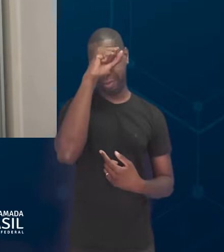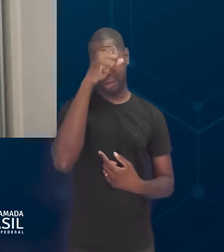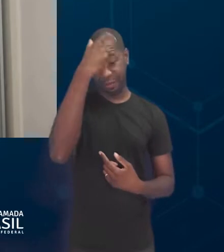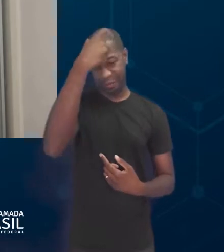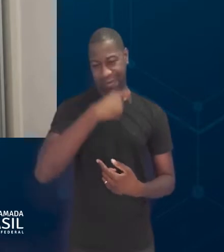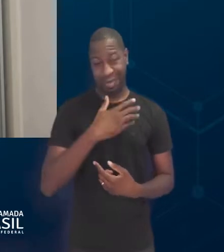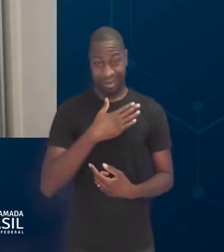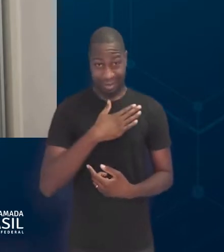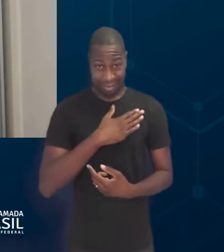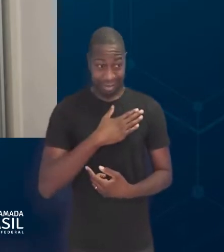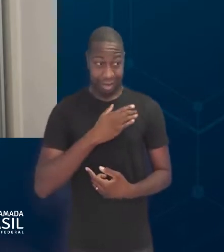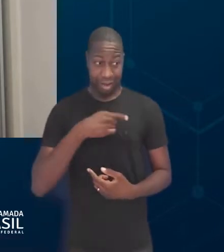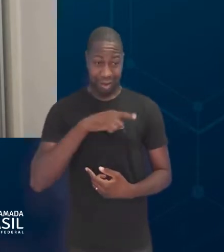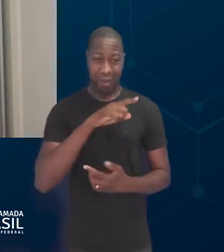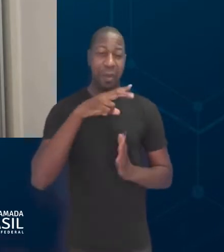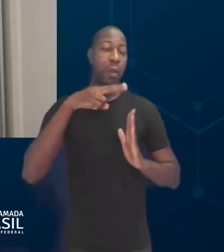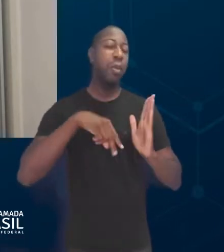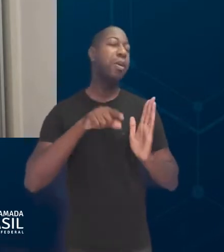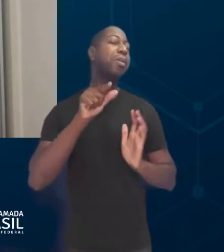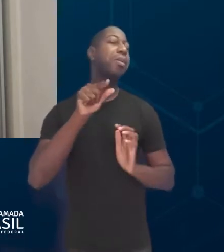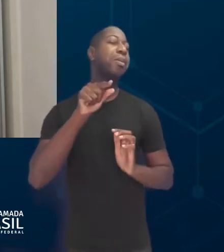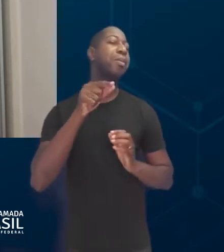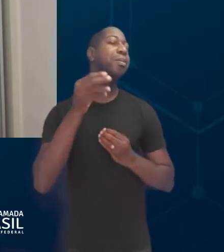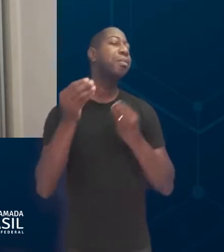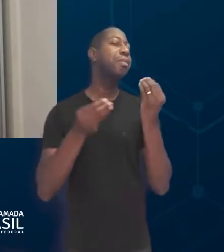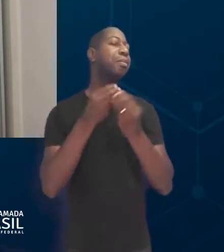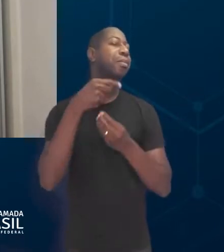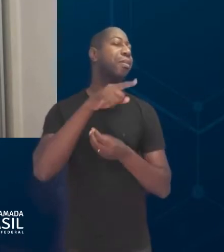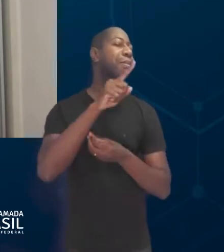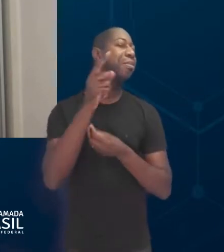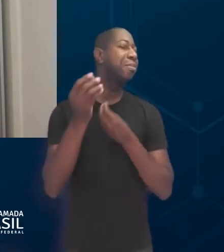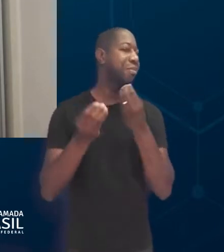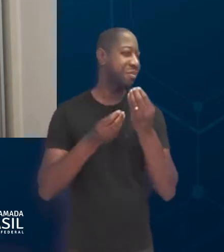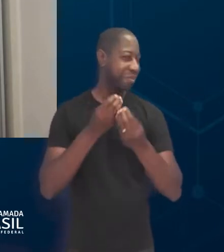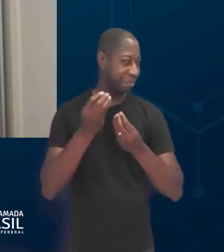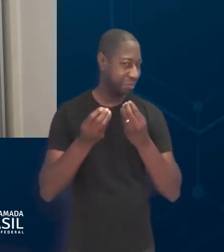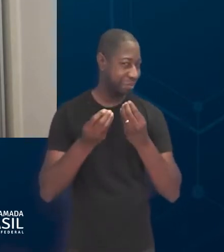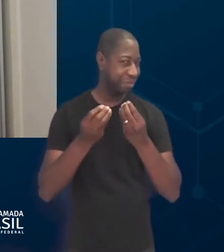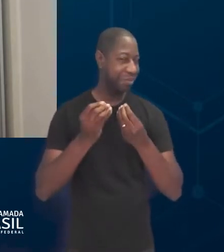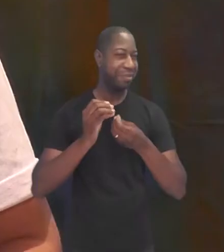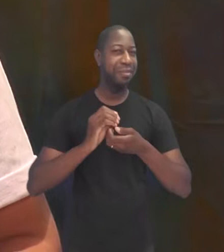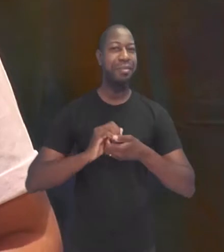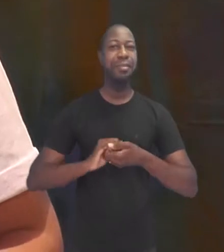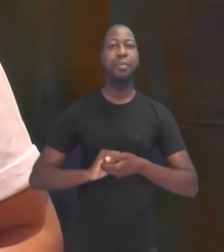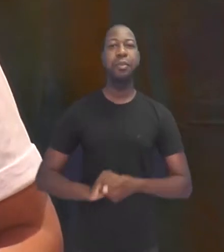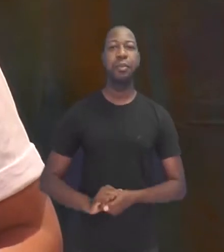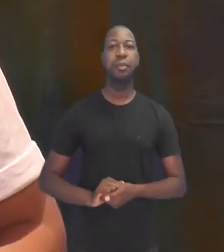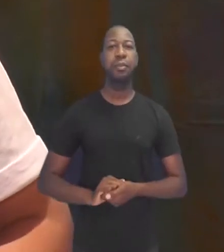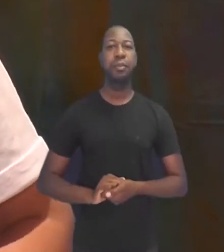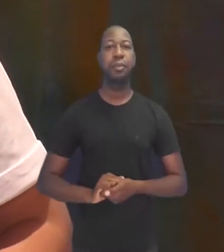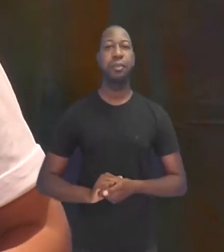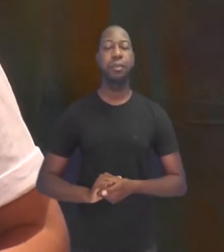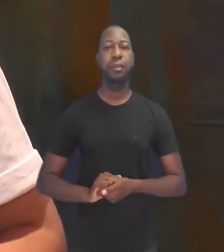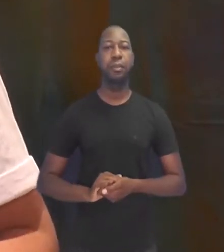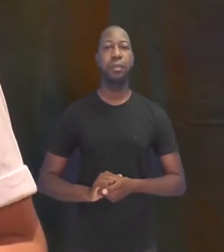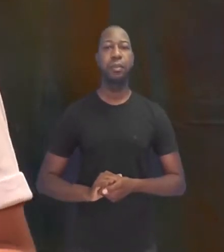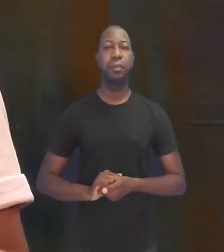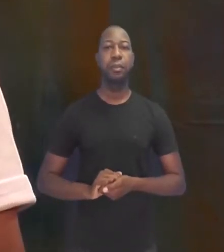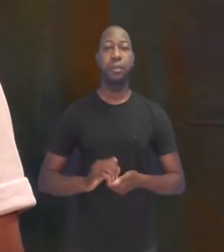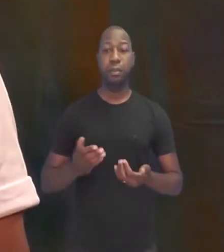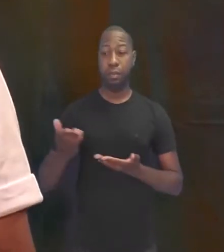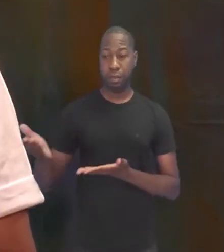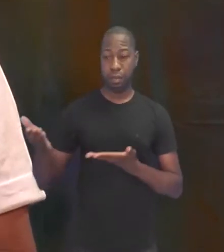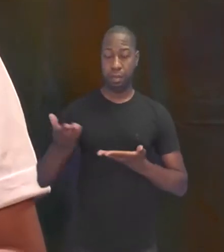Eu vou com a leitura. E você? Como você vai? E agora, com a palavra,